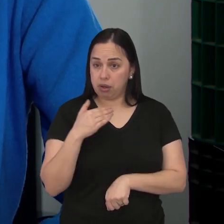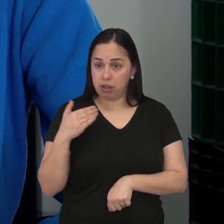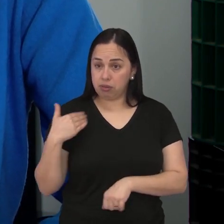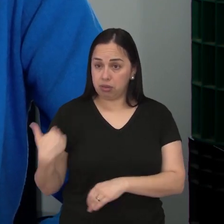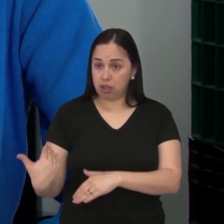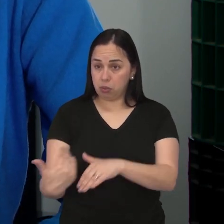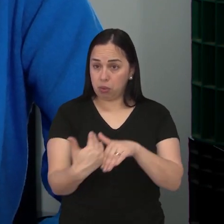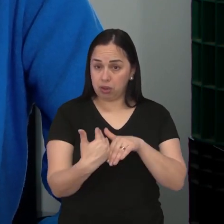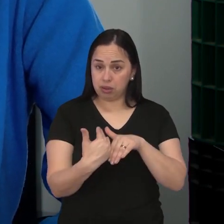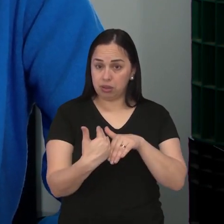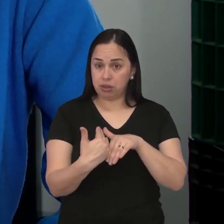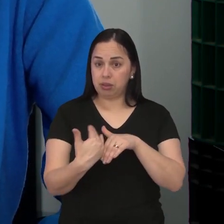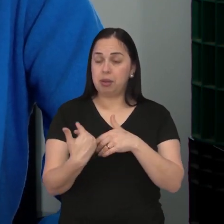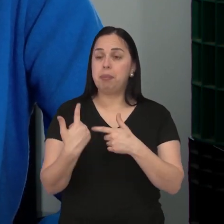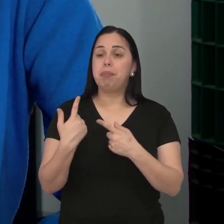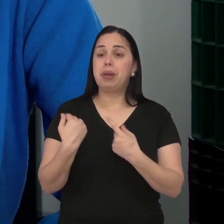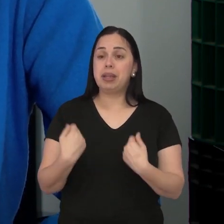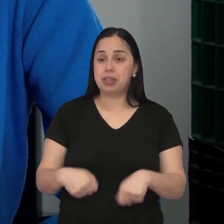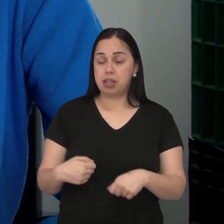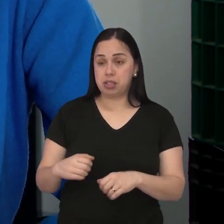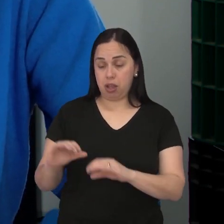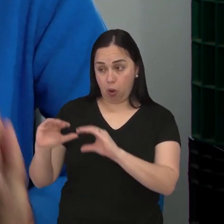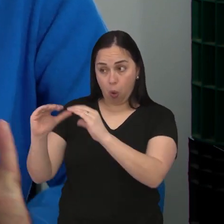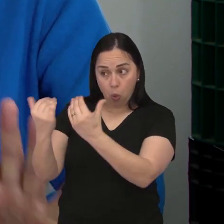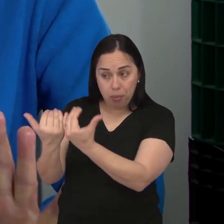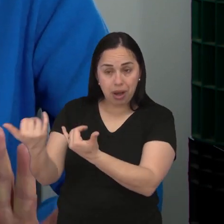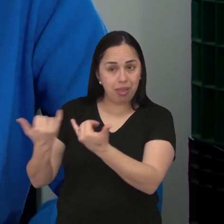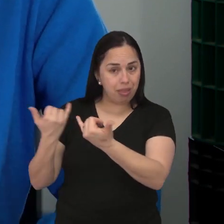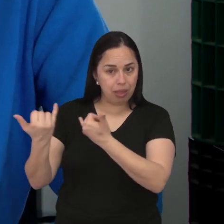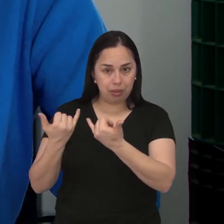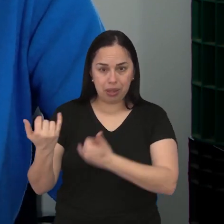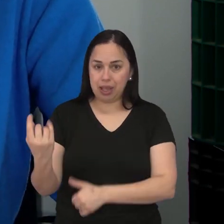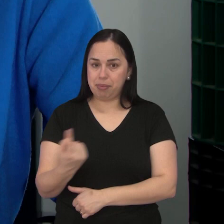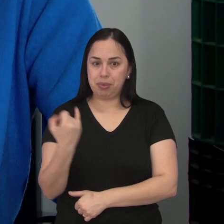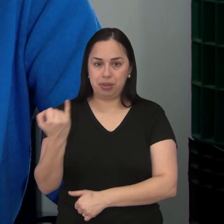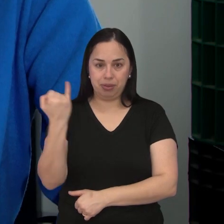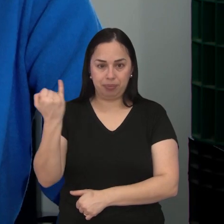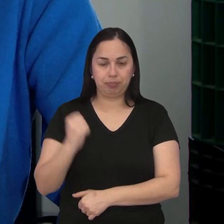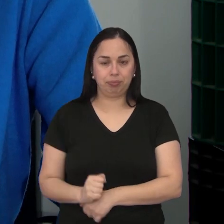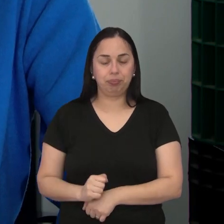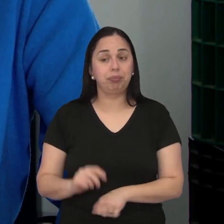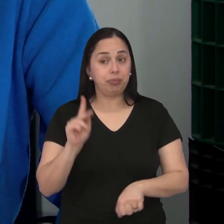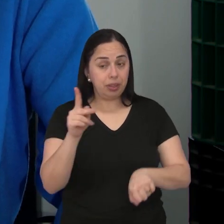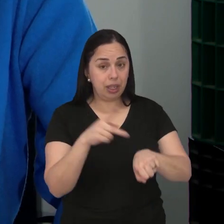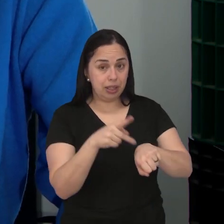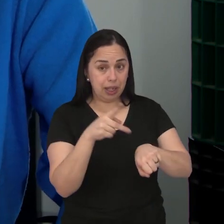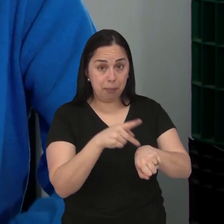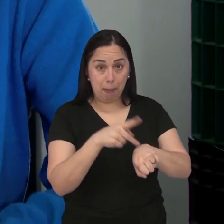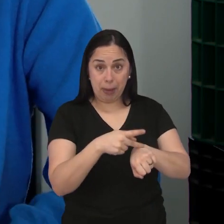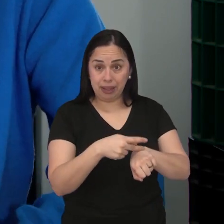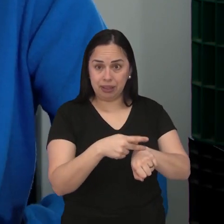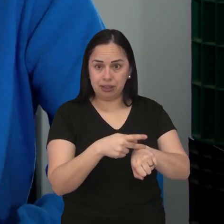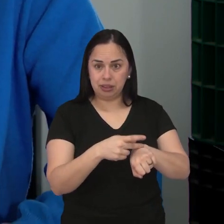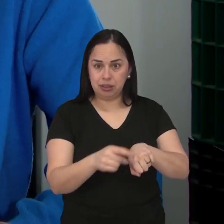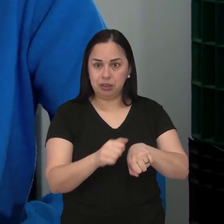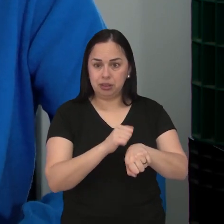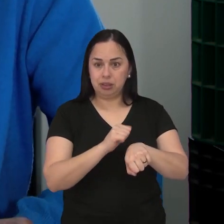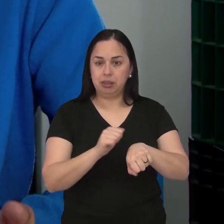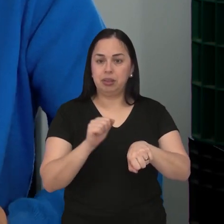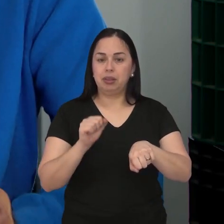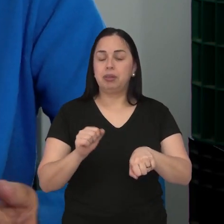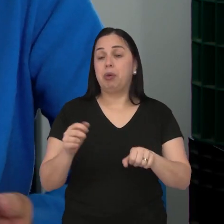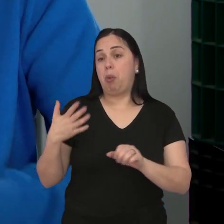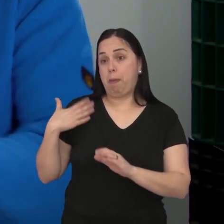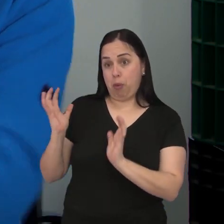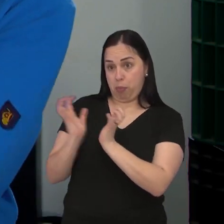os outros. Então a gente tem que ouvir a comunidade. Vamos pegar isso aqui, por exemplo. Isso é uma lâmina de machado de pedra polida,